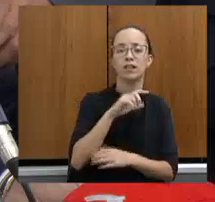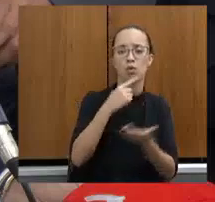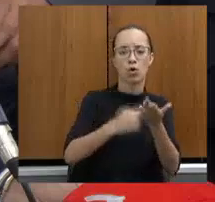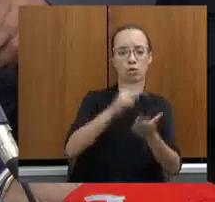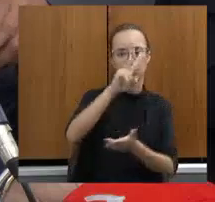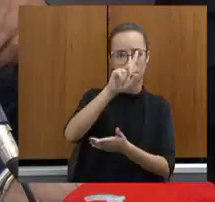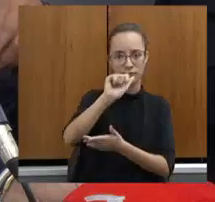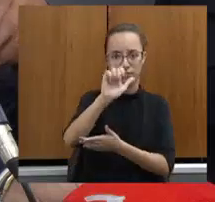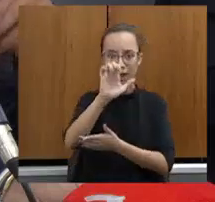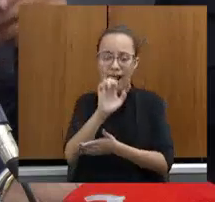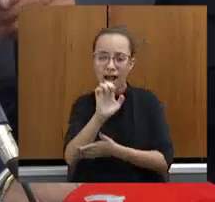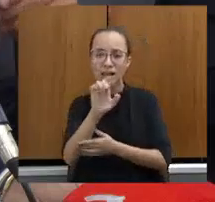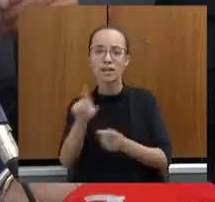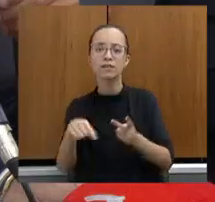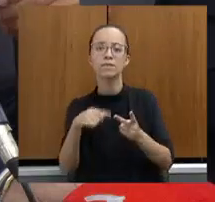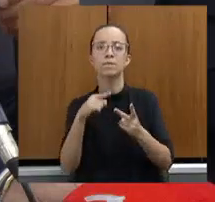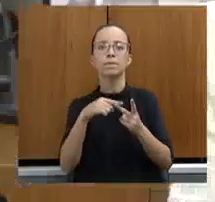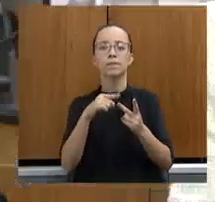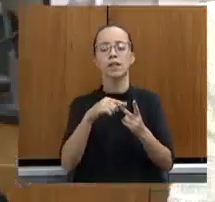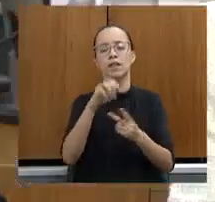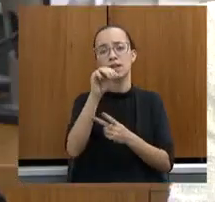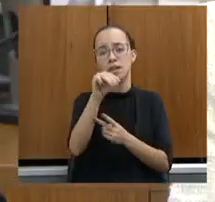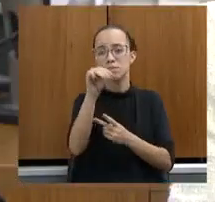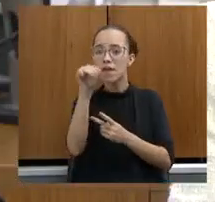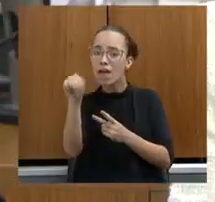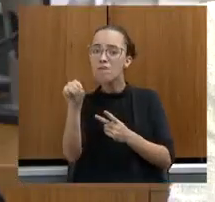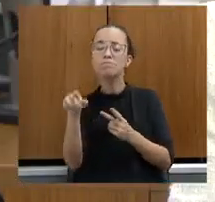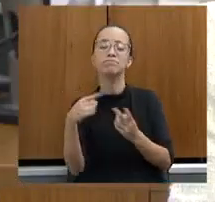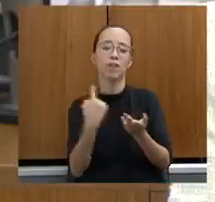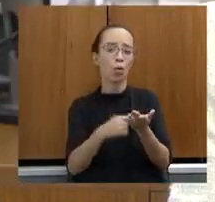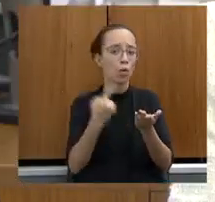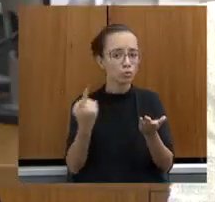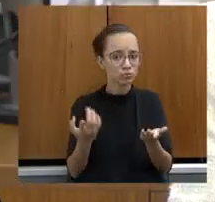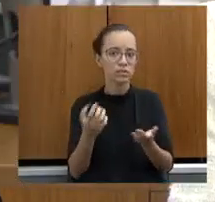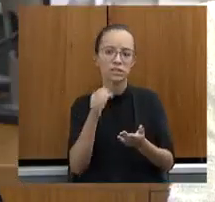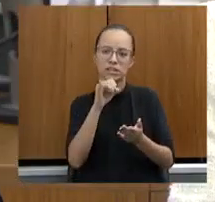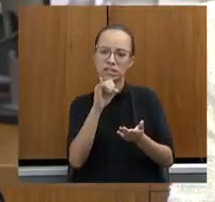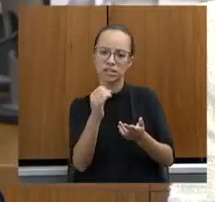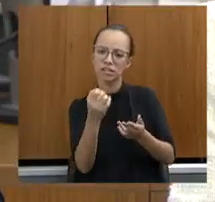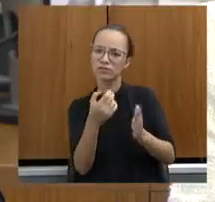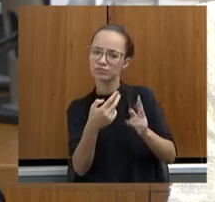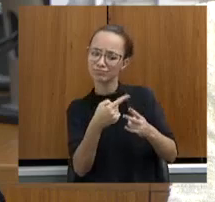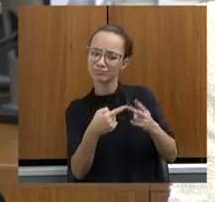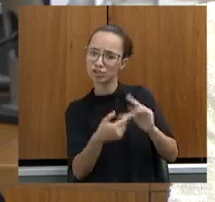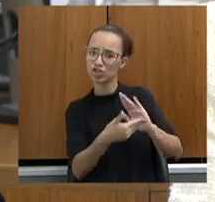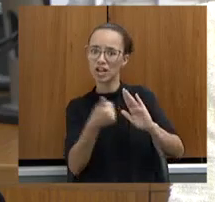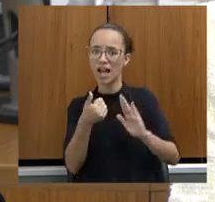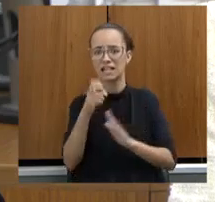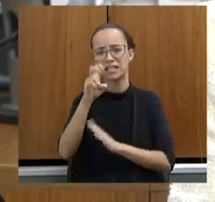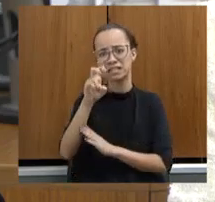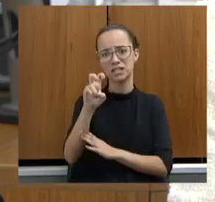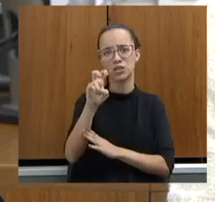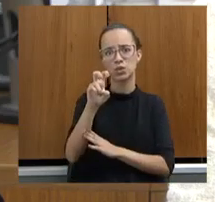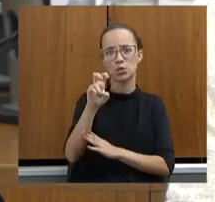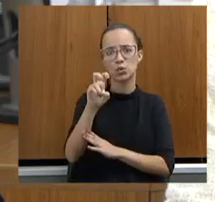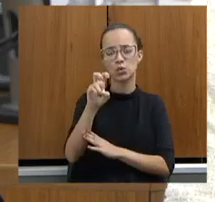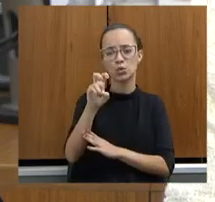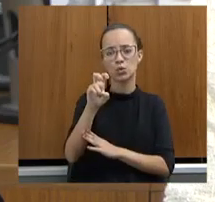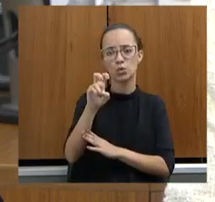acordos de convencional da MM Então hoje se você tirar esses dois dá menos de cinco